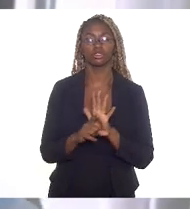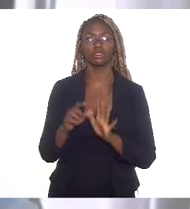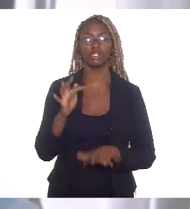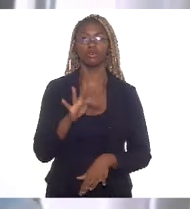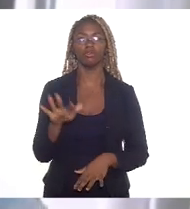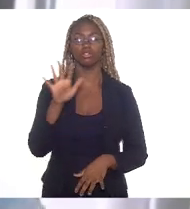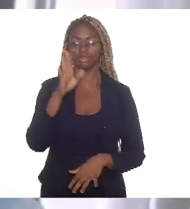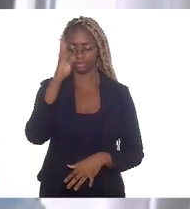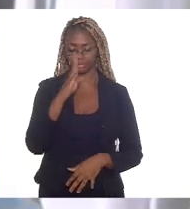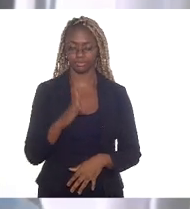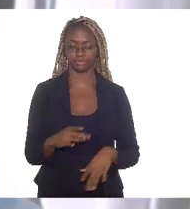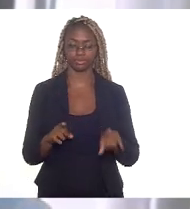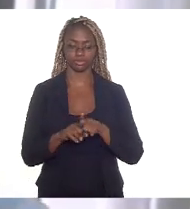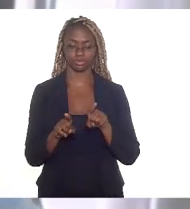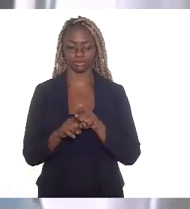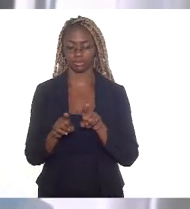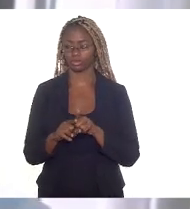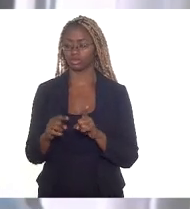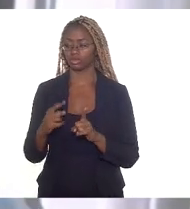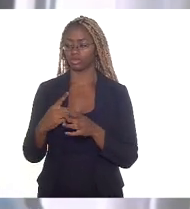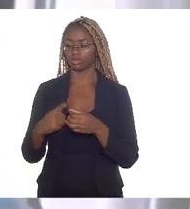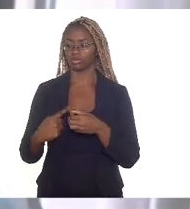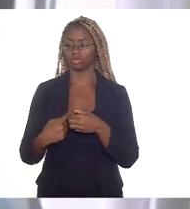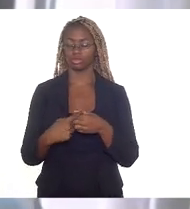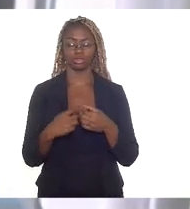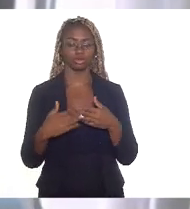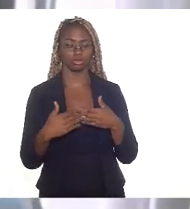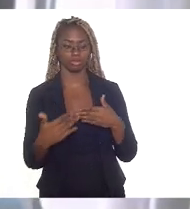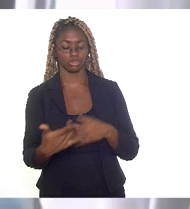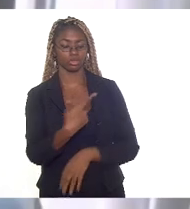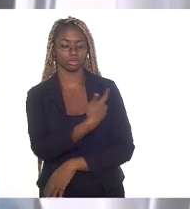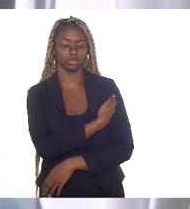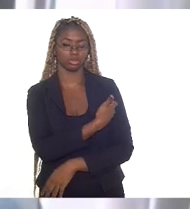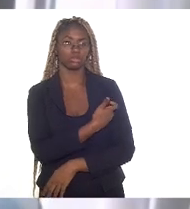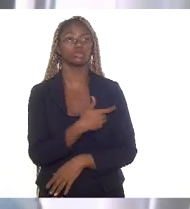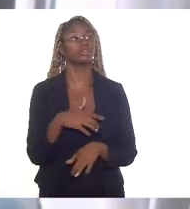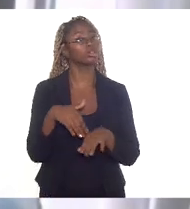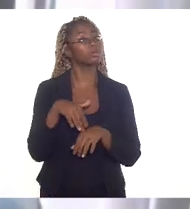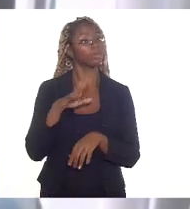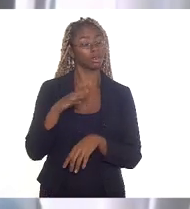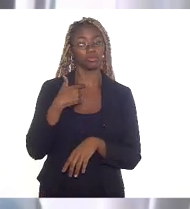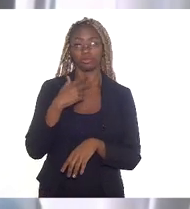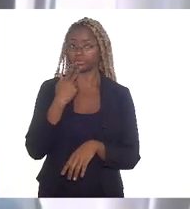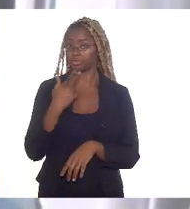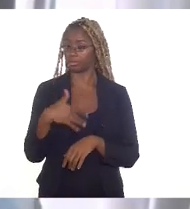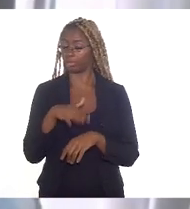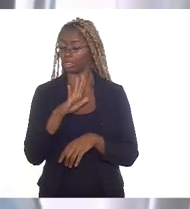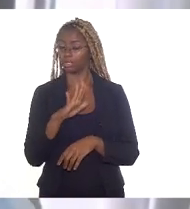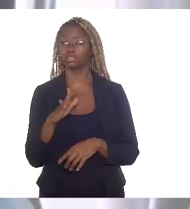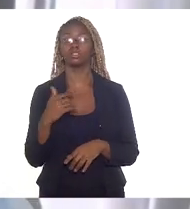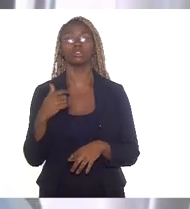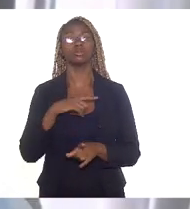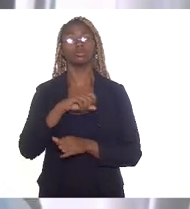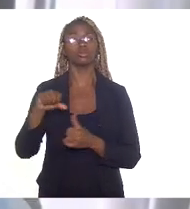esse princípio aos processos de imunização. E mais, André, quando a gente altera a lei,